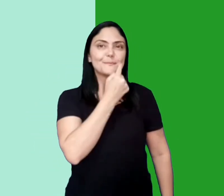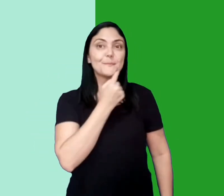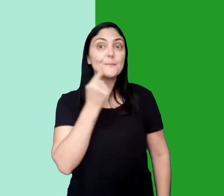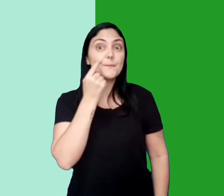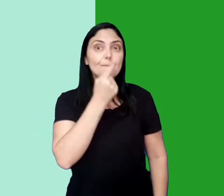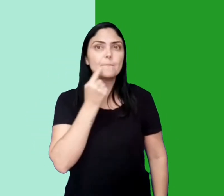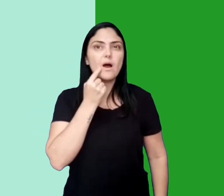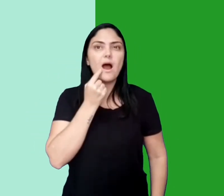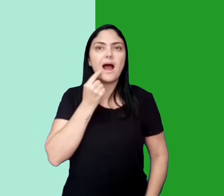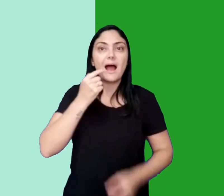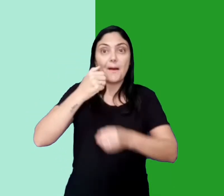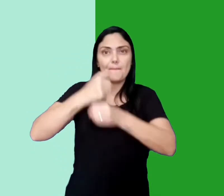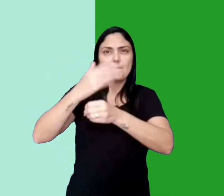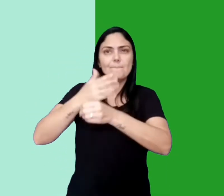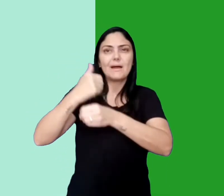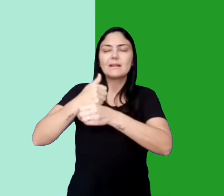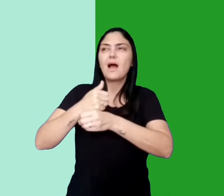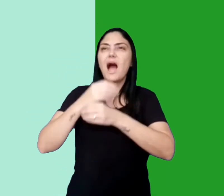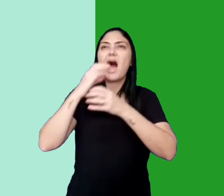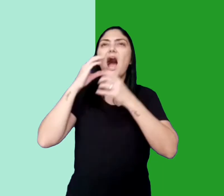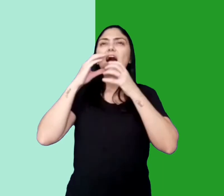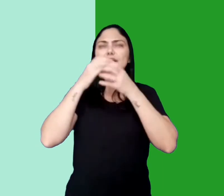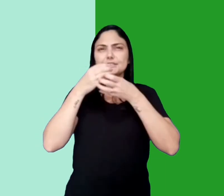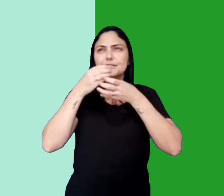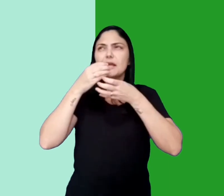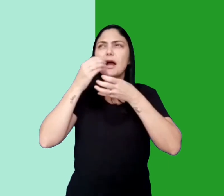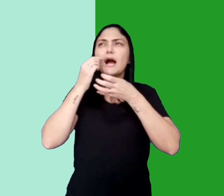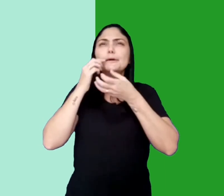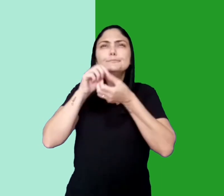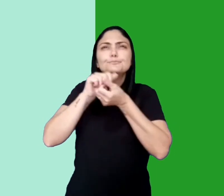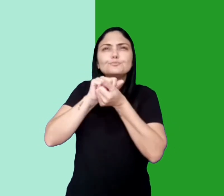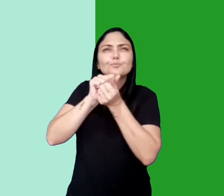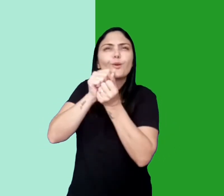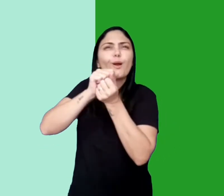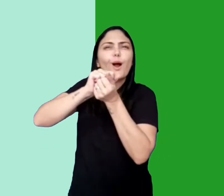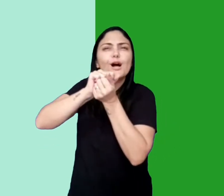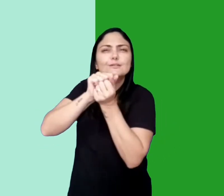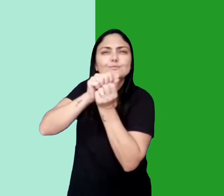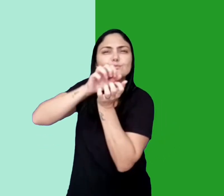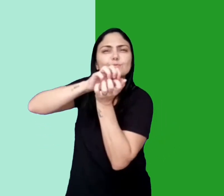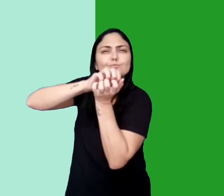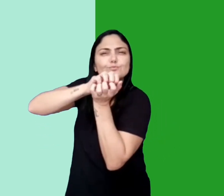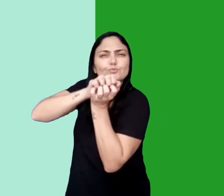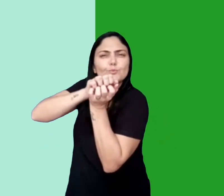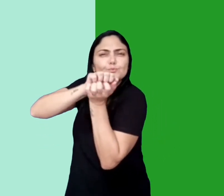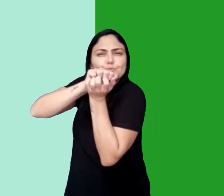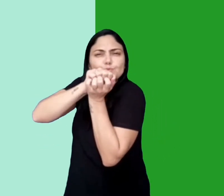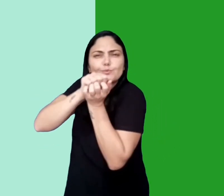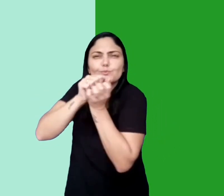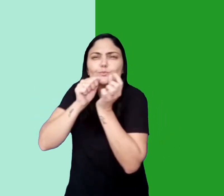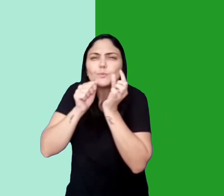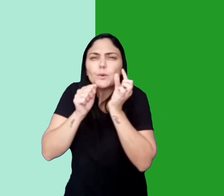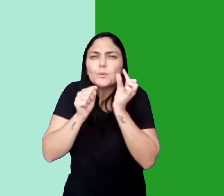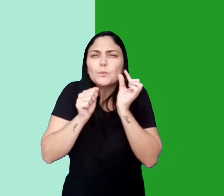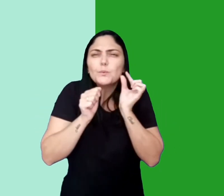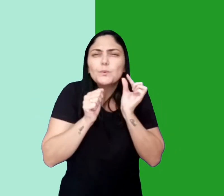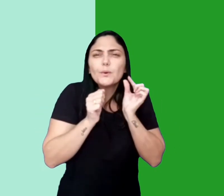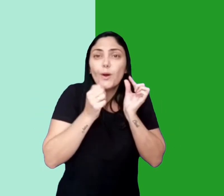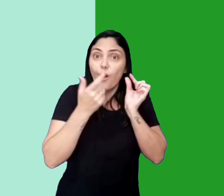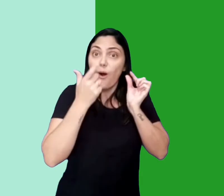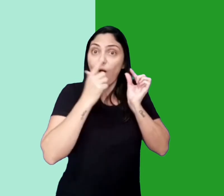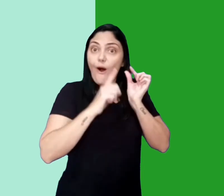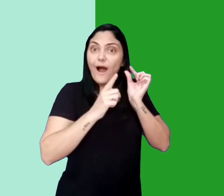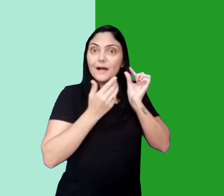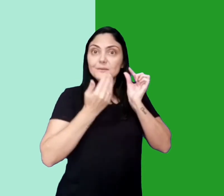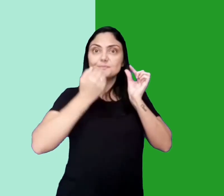boca. Quando mordemos uma batata, vamos mastigando até transformá-la em pedaços menores e aí